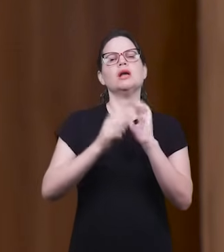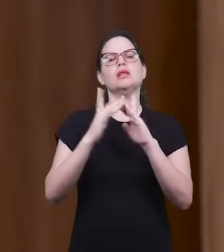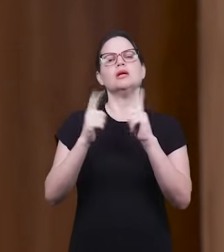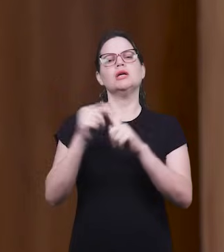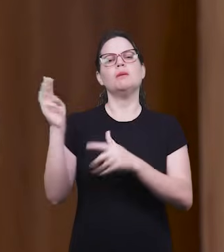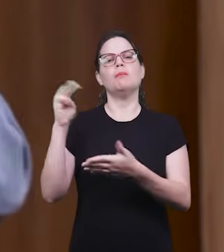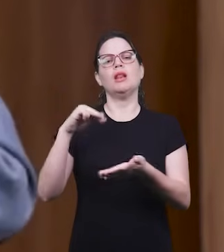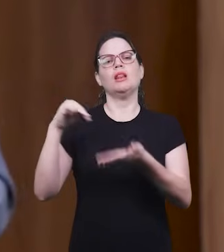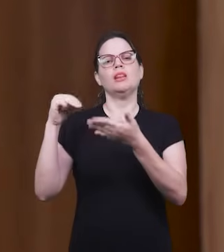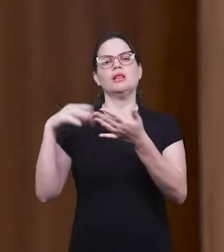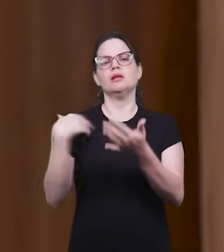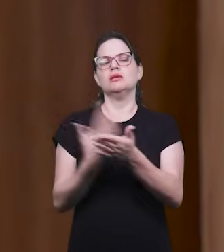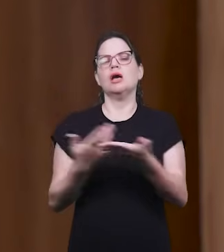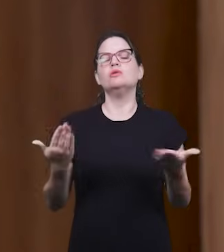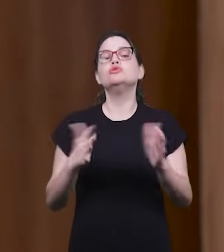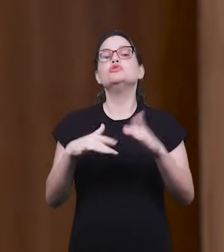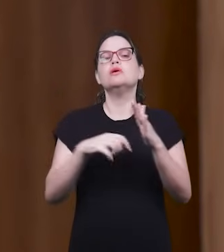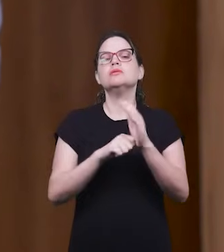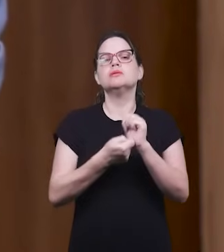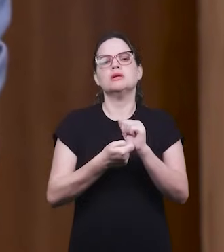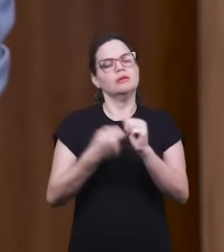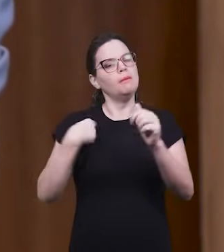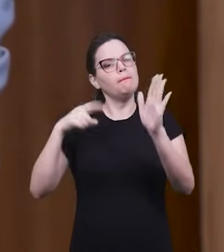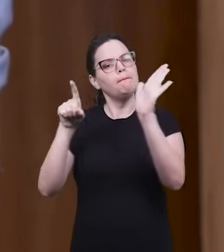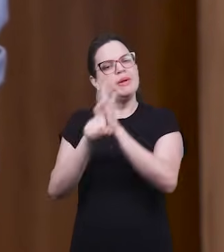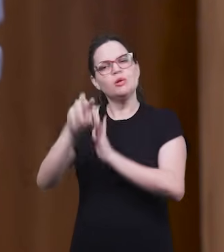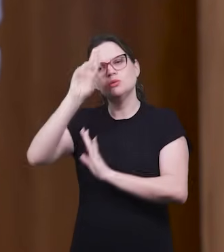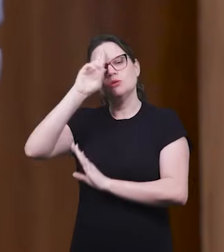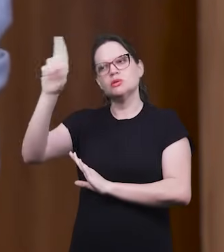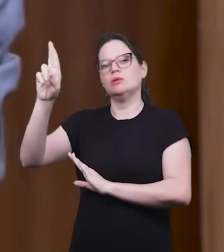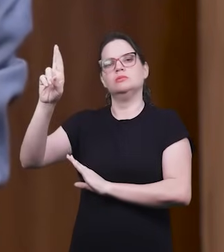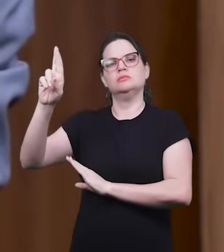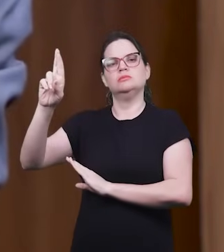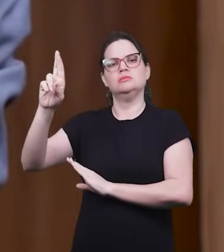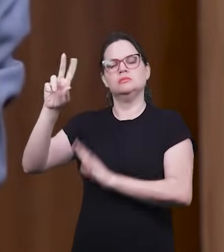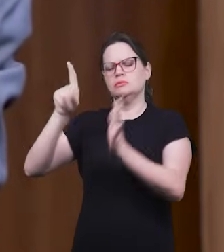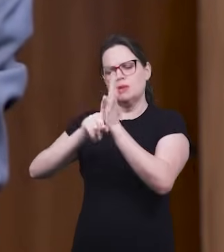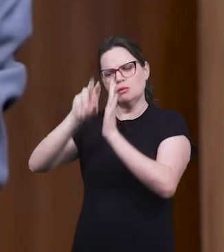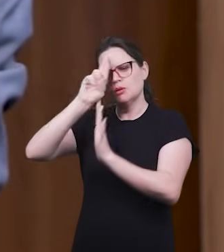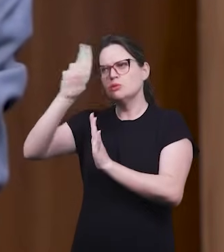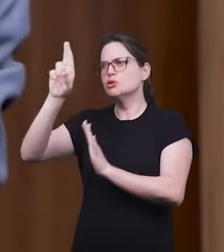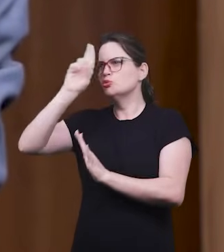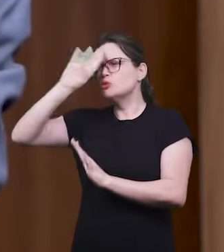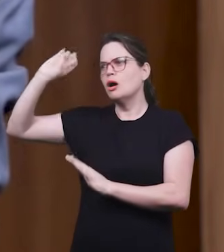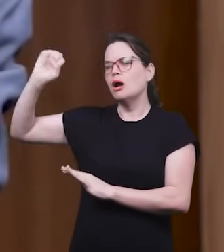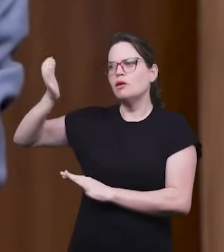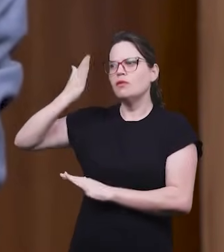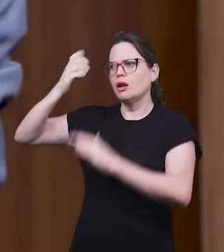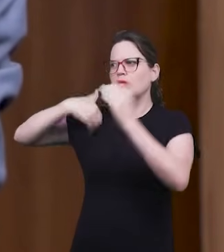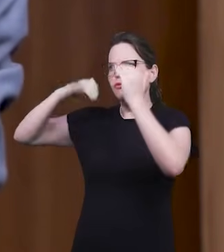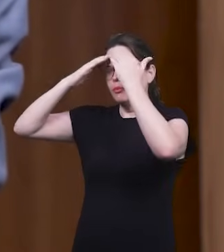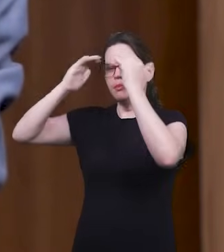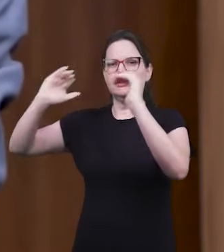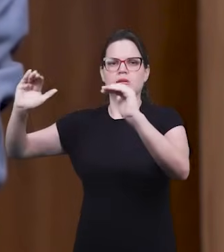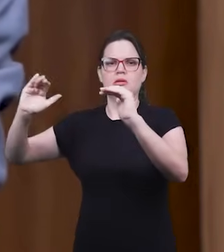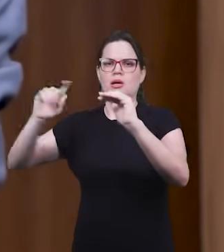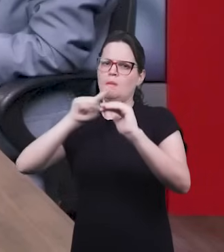aquilo que você consulta, que o Senhor diz que é para fazer. Você pode até errar. Você entende? Você erra. Apanha, mas